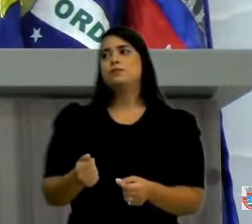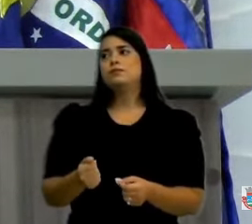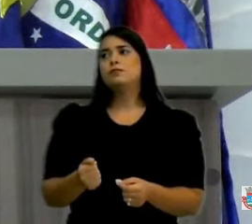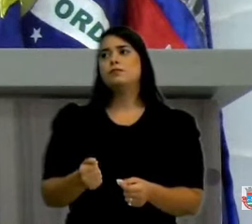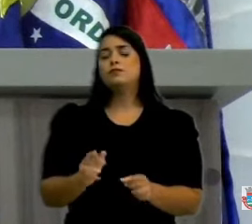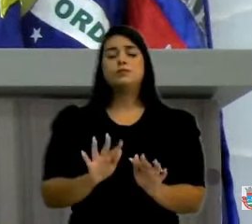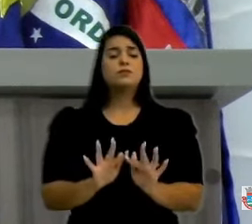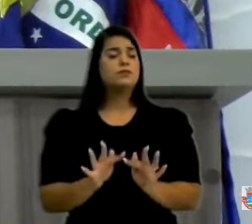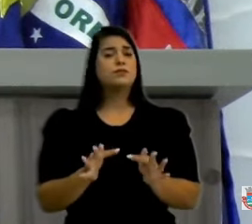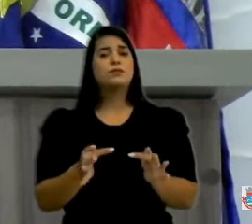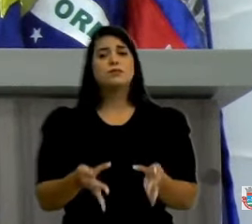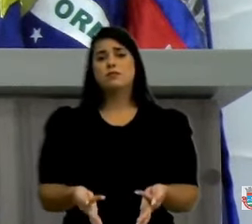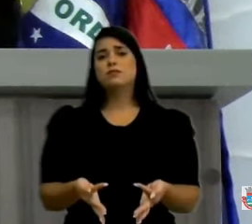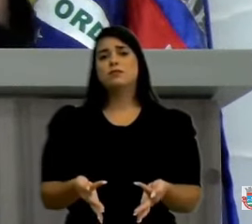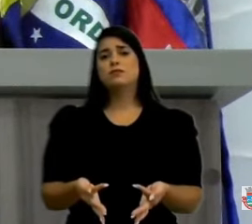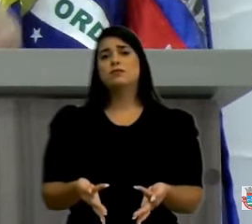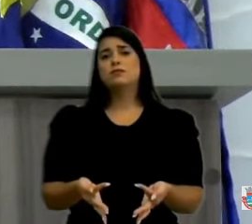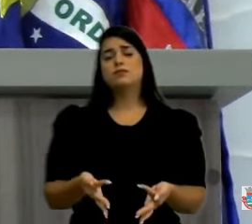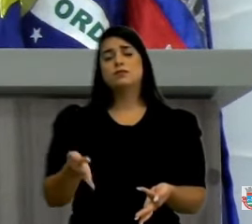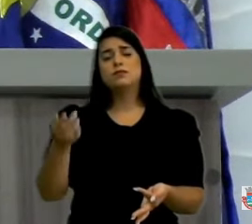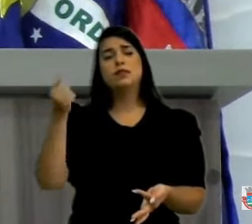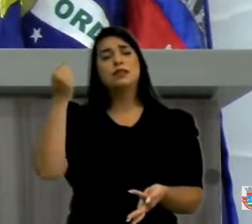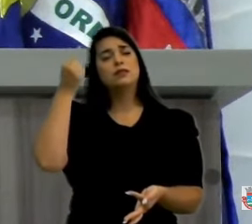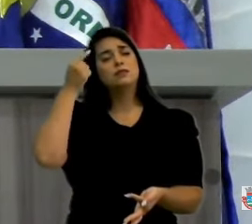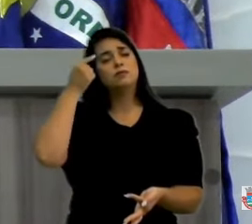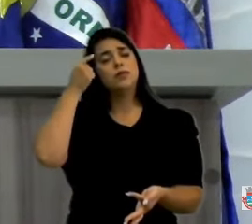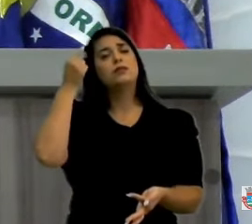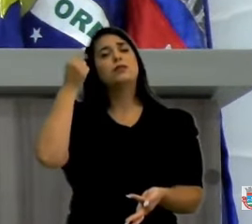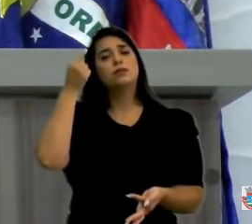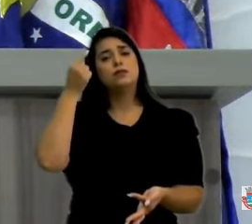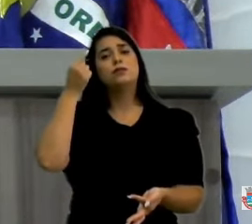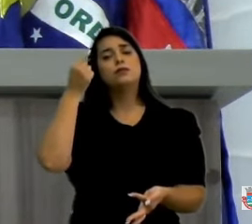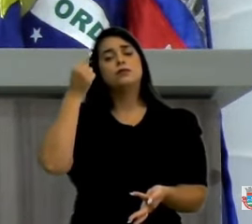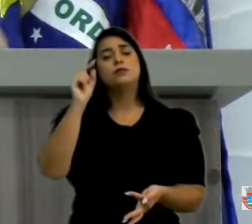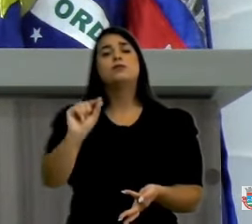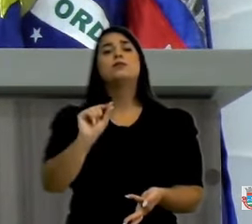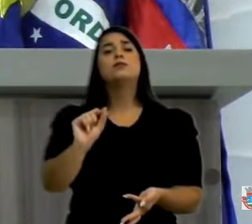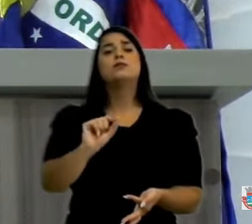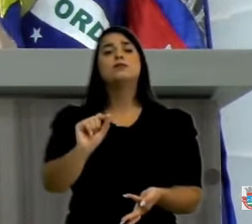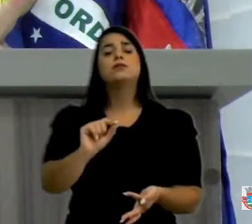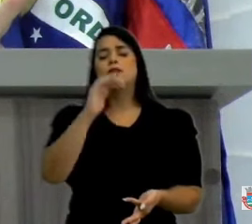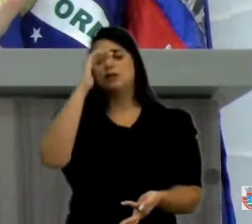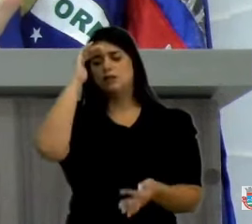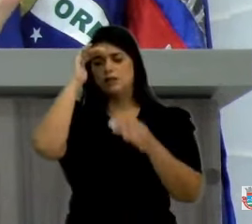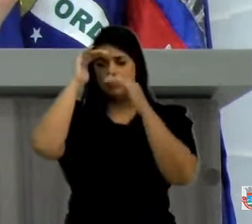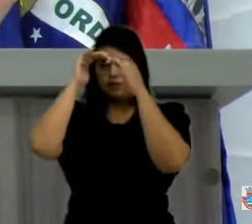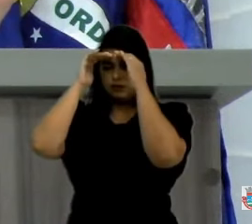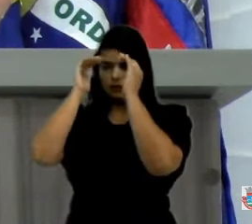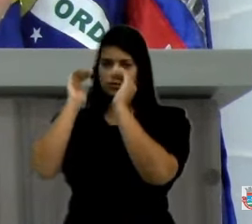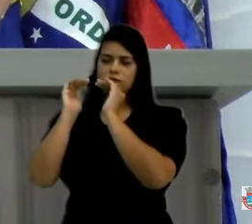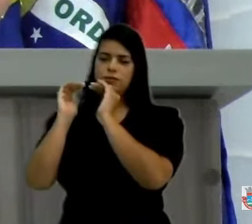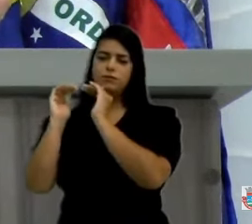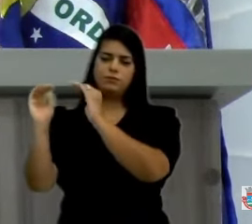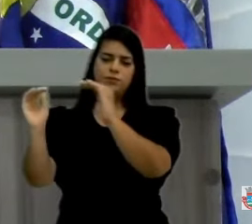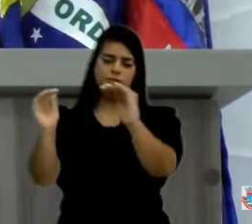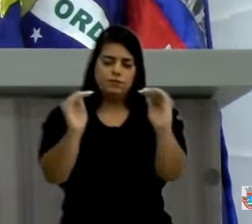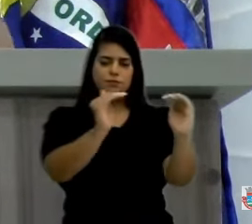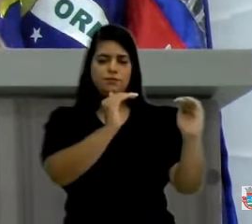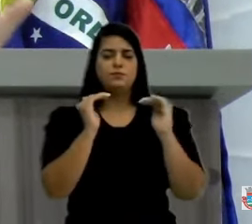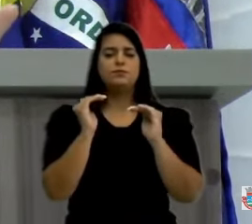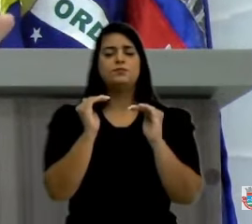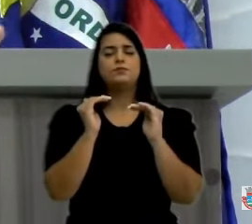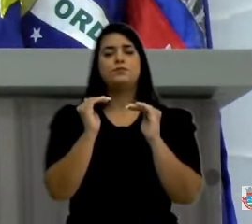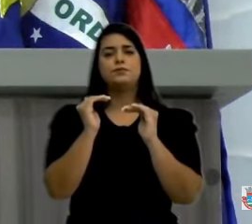simplesmente colocar na cabeça uma coisa. Temos que respeitar, fazer o nosso trabalho com